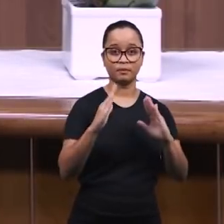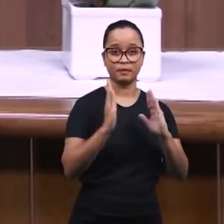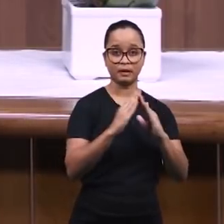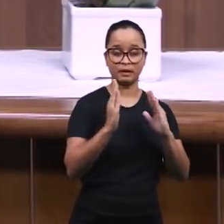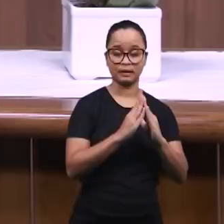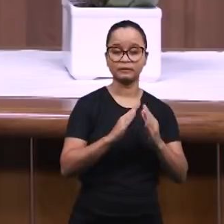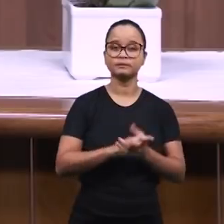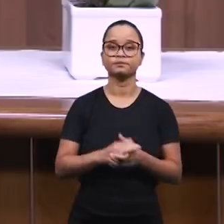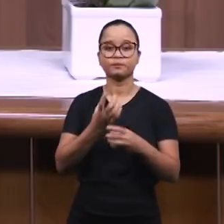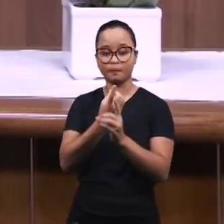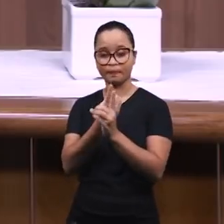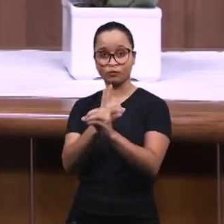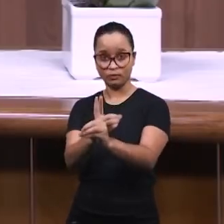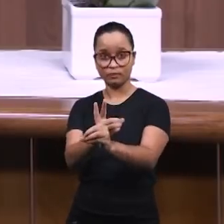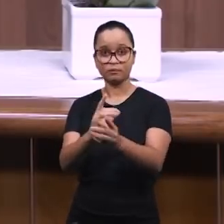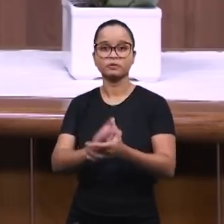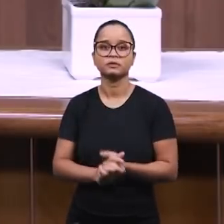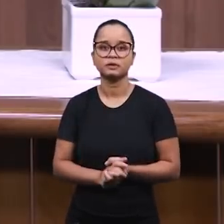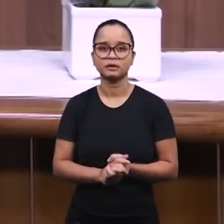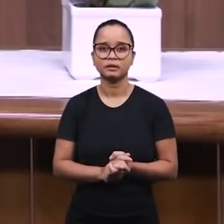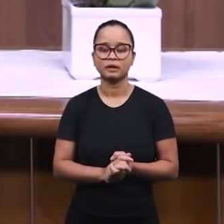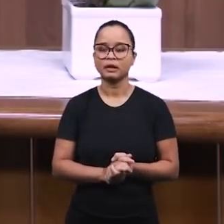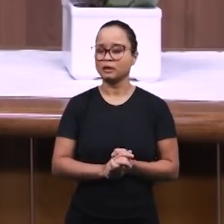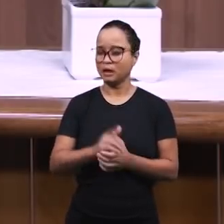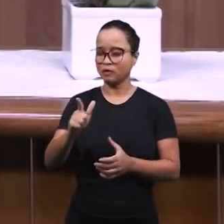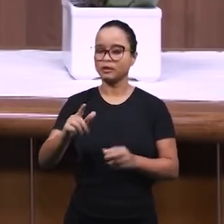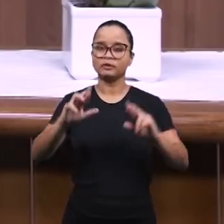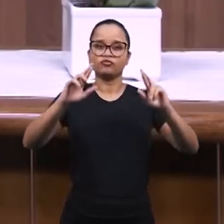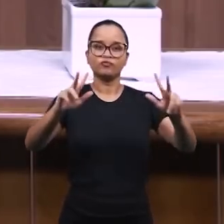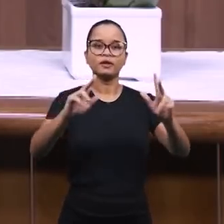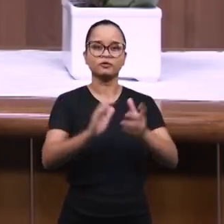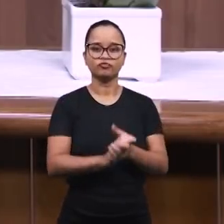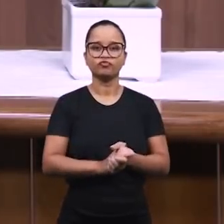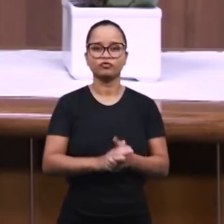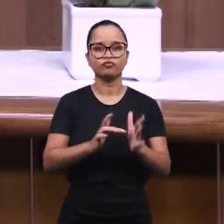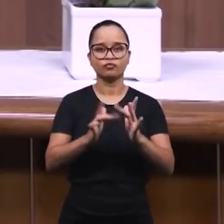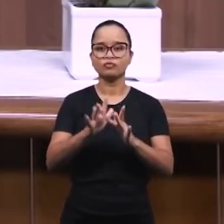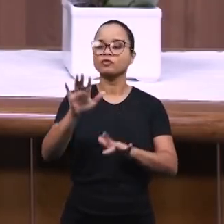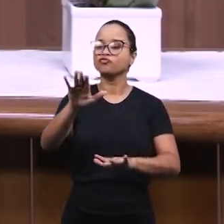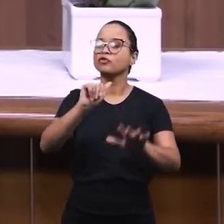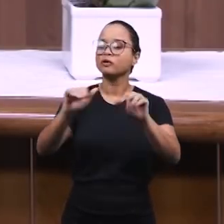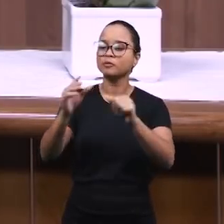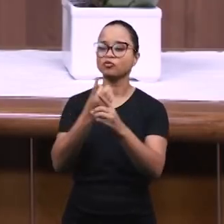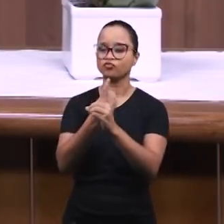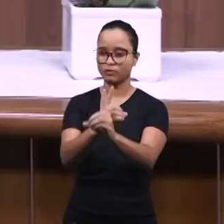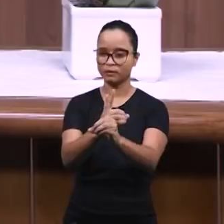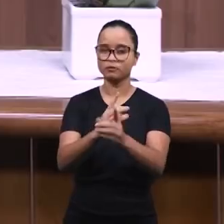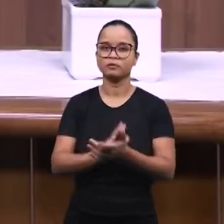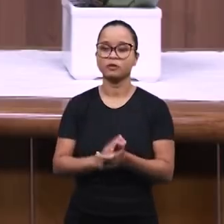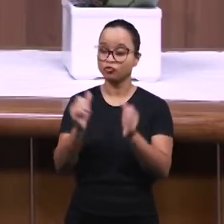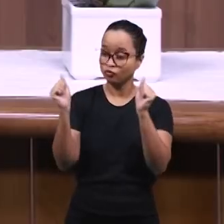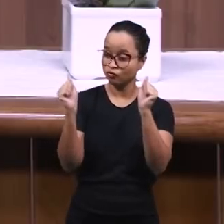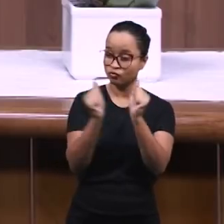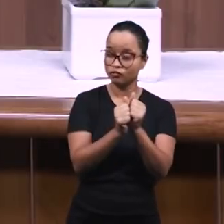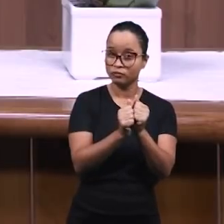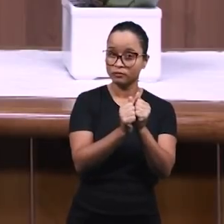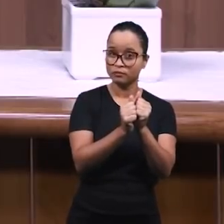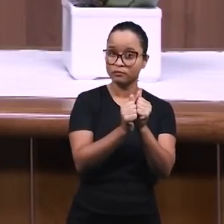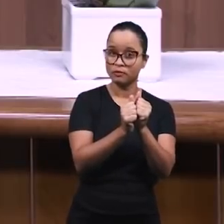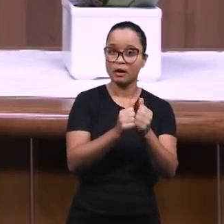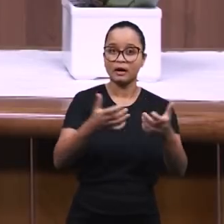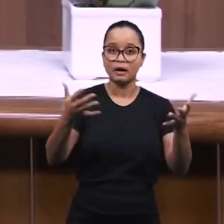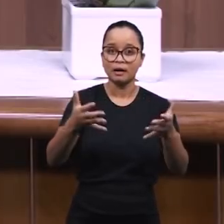os discípulos, eles adotaram uma posição diferente. Jesus chama os seus discípulos para, junto com